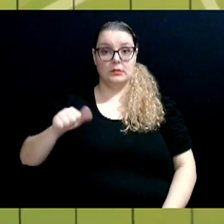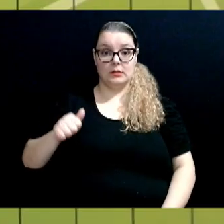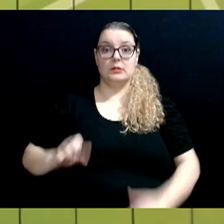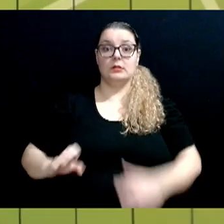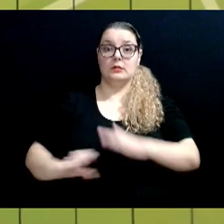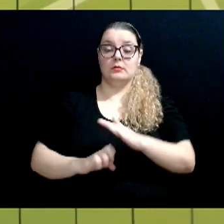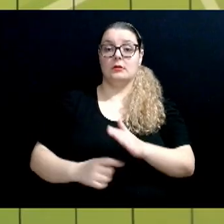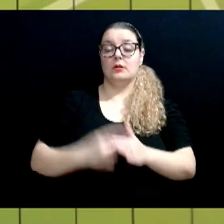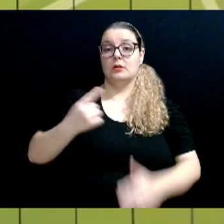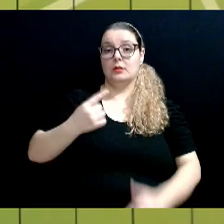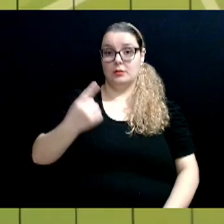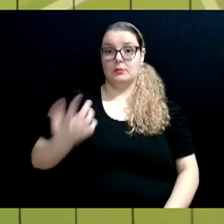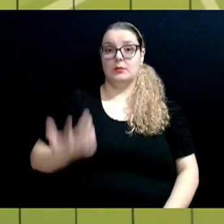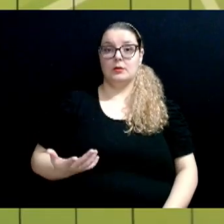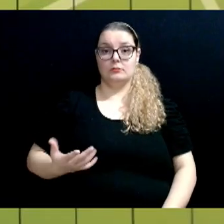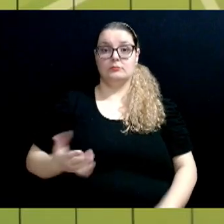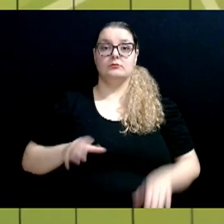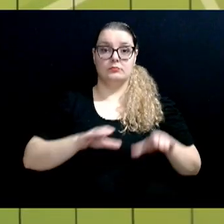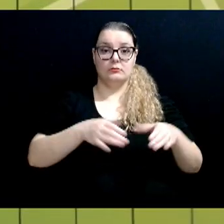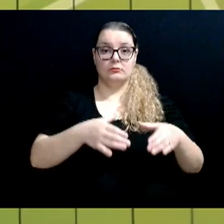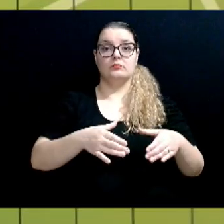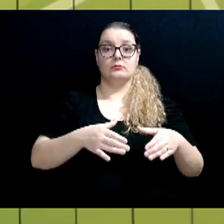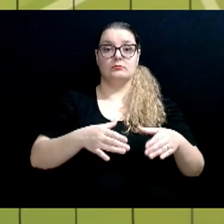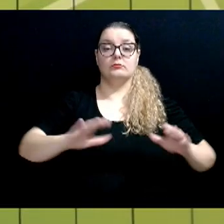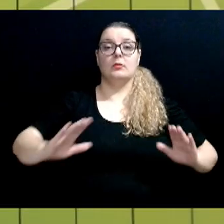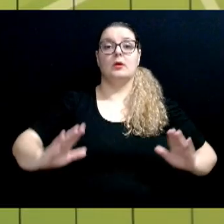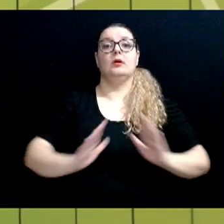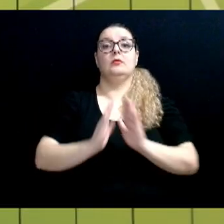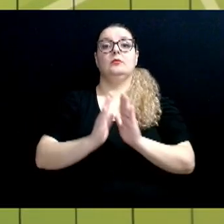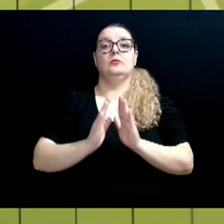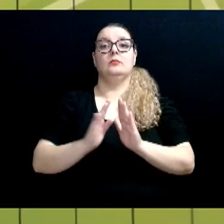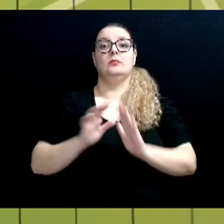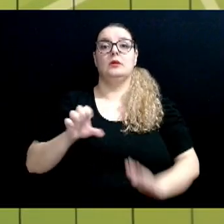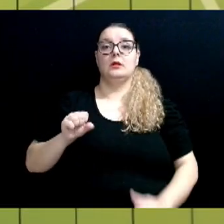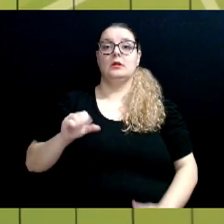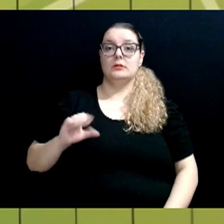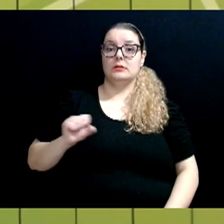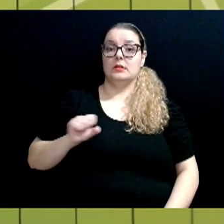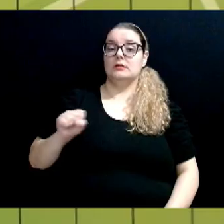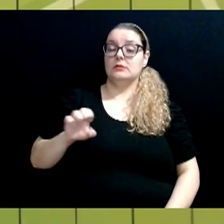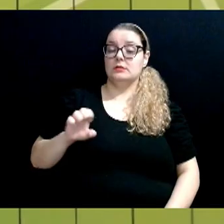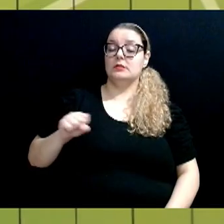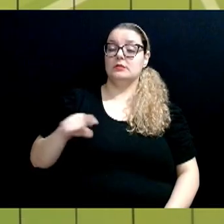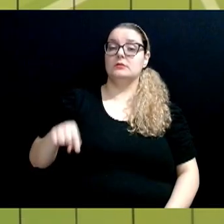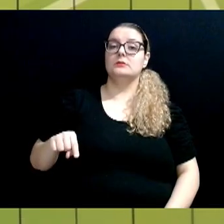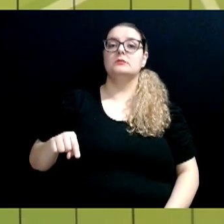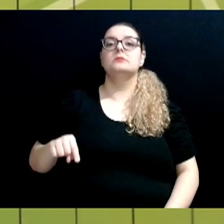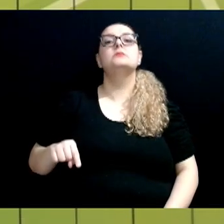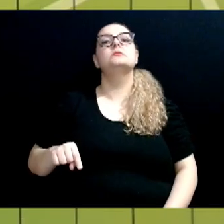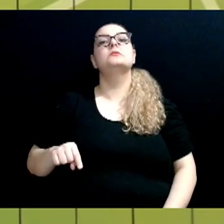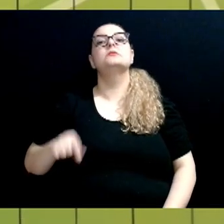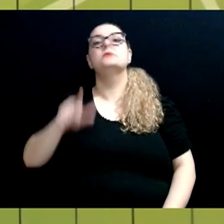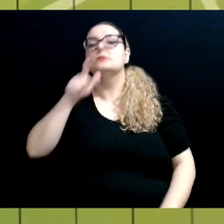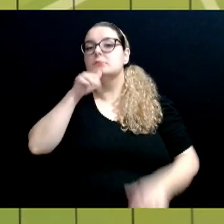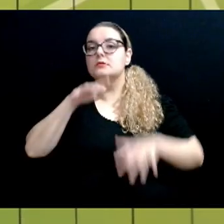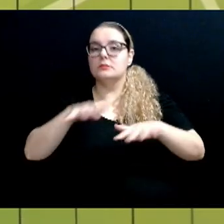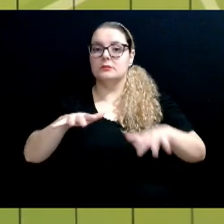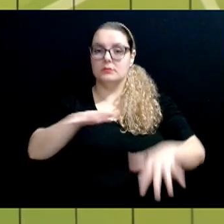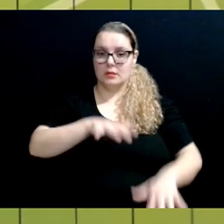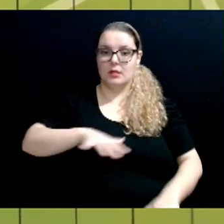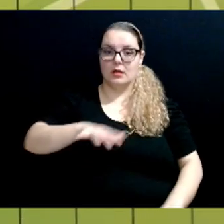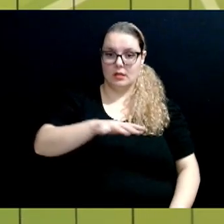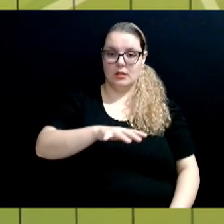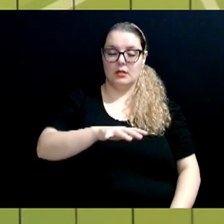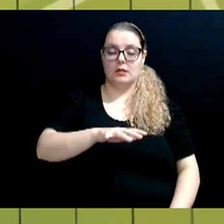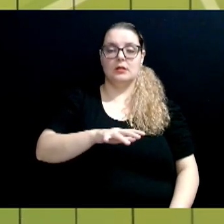na categoria Enfrentamento da Escassez Hídrica no prêmio Ares PCJ, Práticas de Destaque em